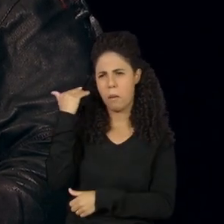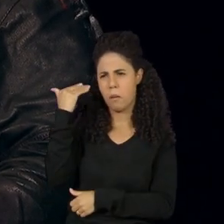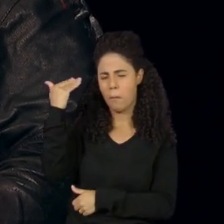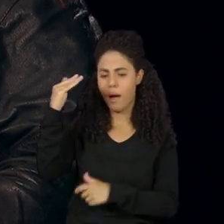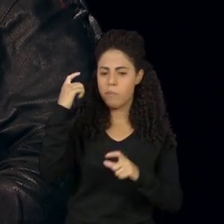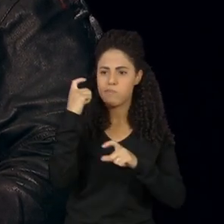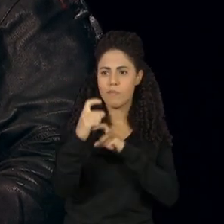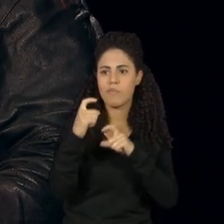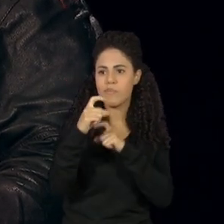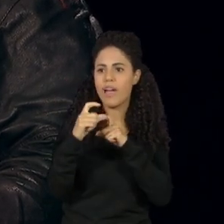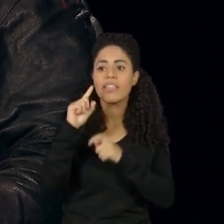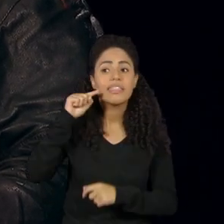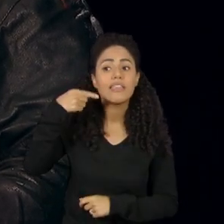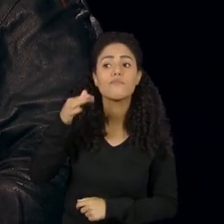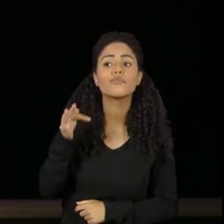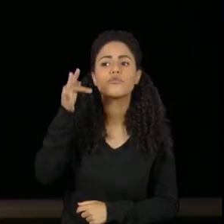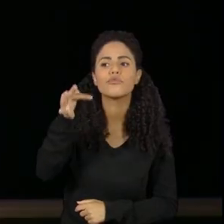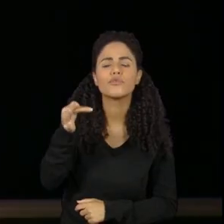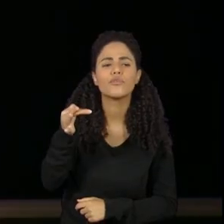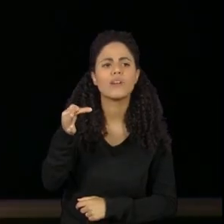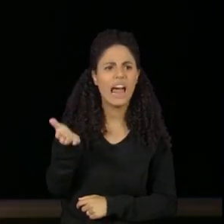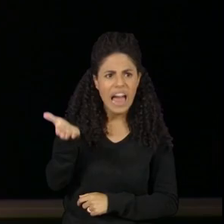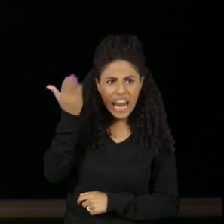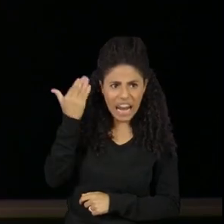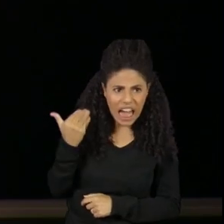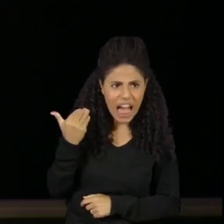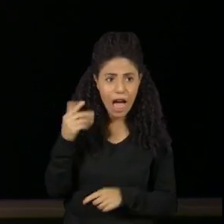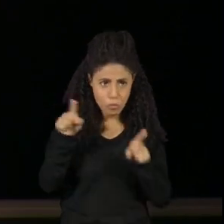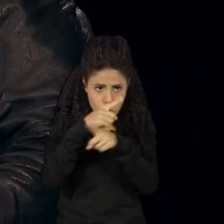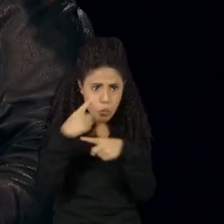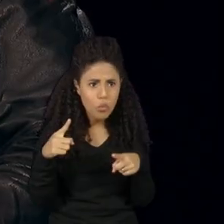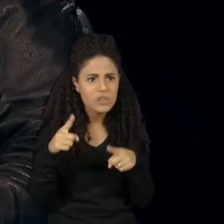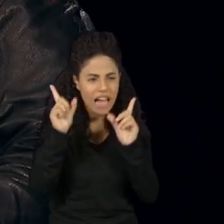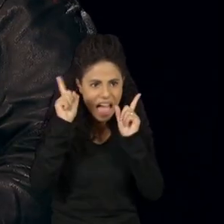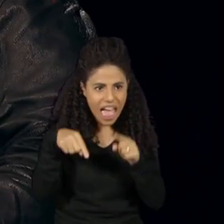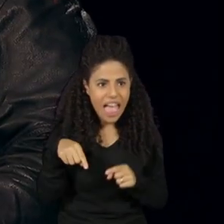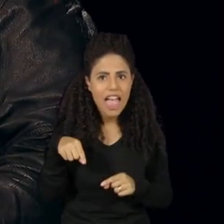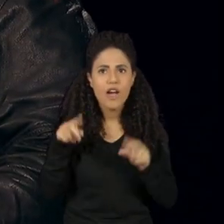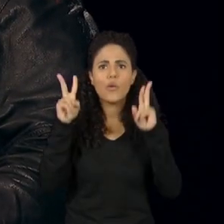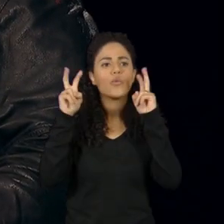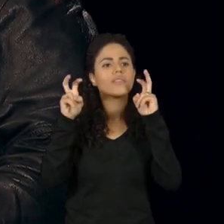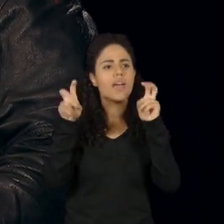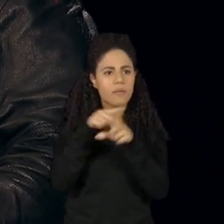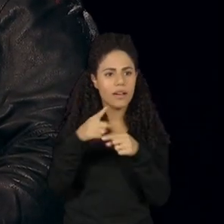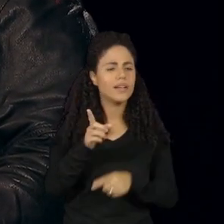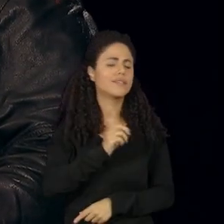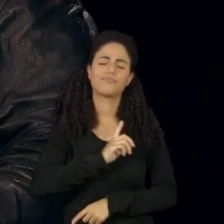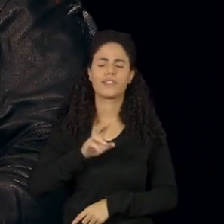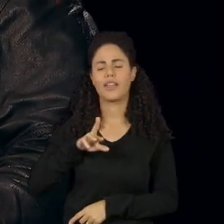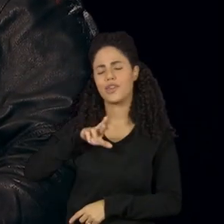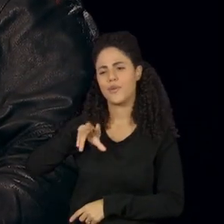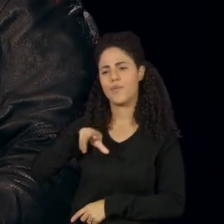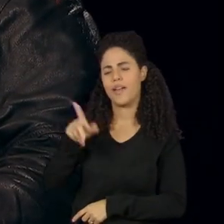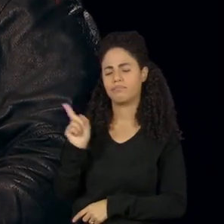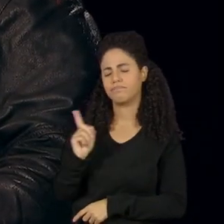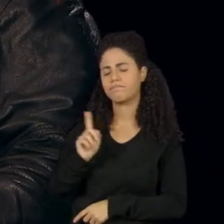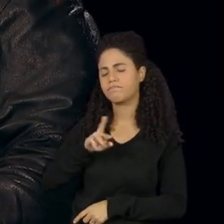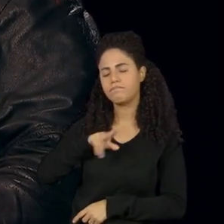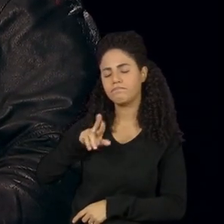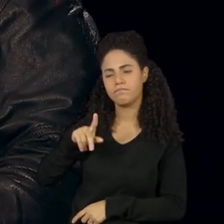que ele se tornou depois. Não é daquela música, então, Chiclete com Banana, do Jackson? Não, não. Eu só